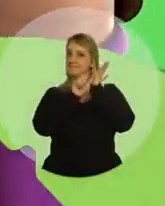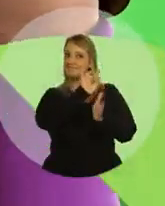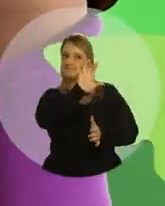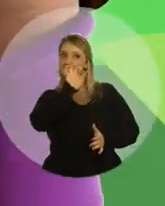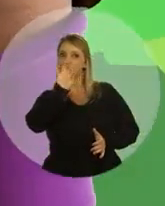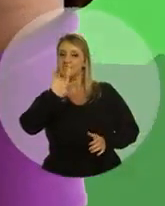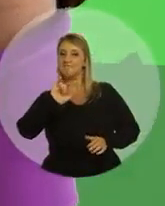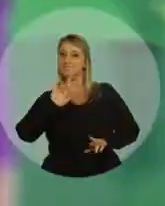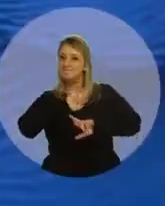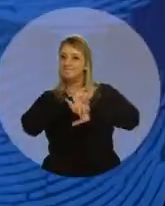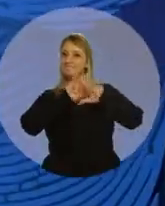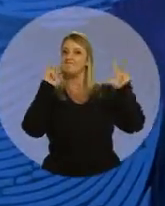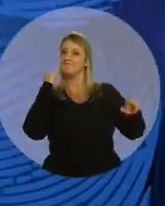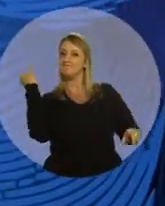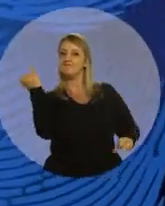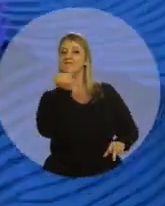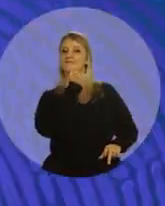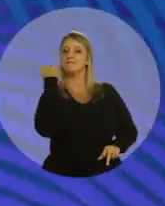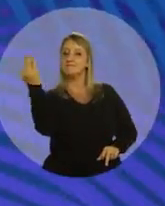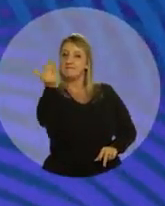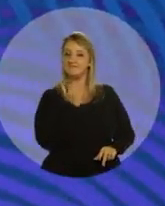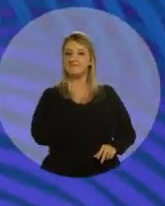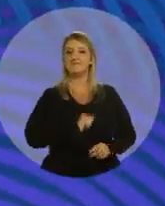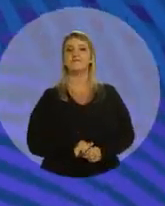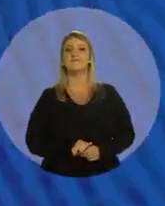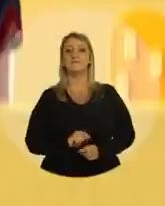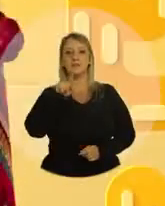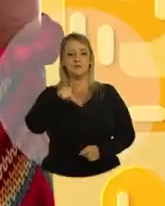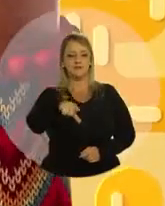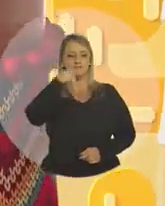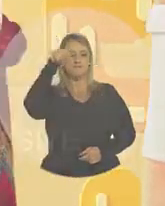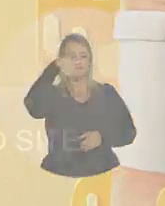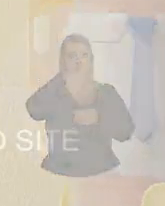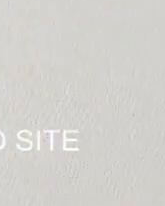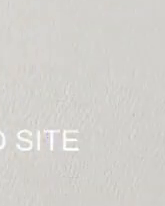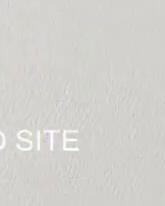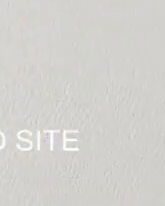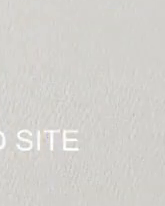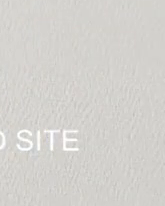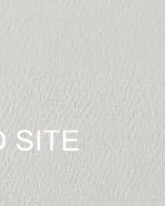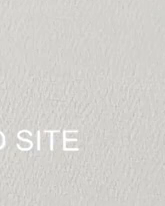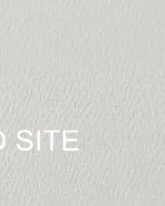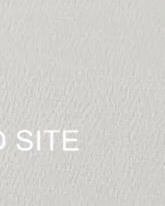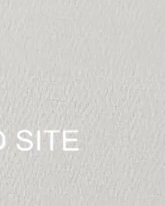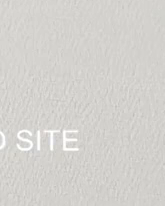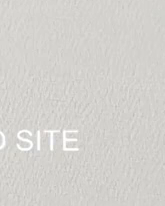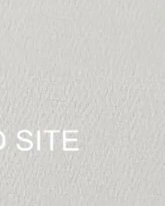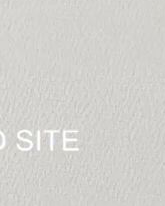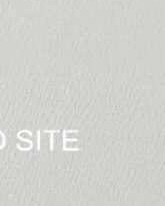para o cadastramento biométrico obrigatório. Se você não fez a biometria, agende o atendimento no